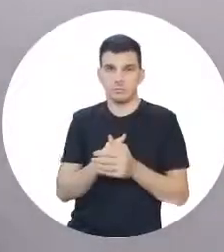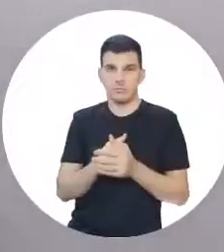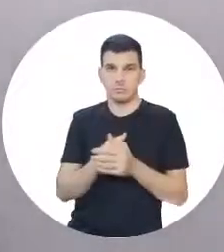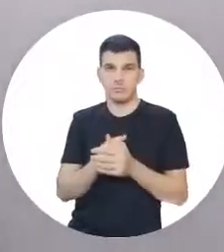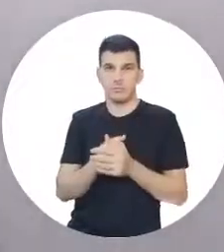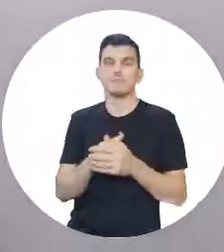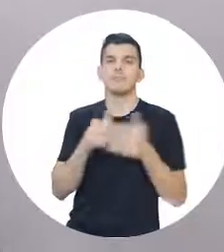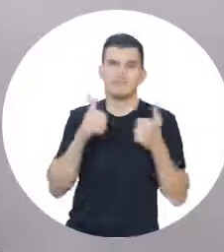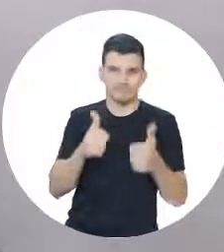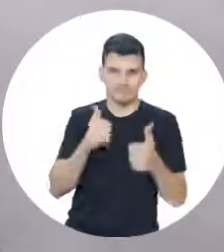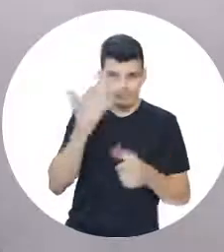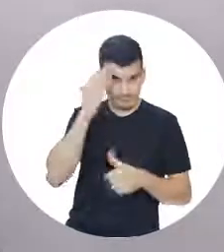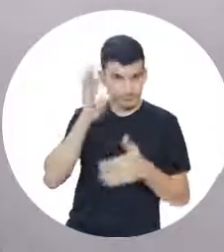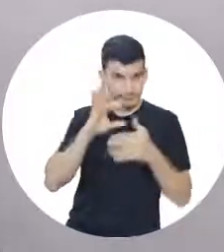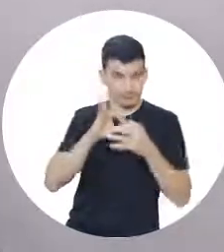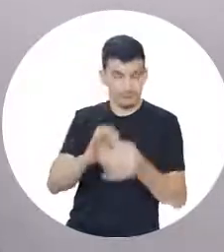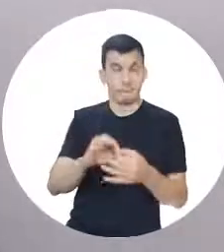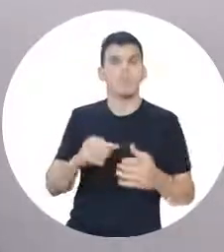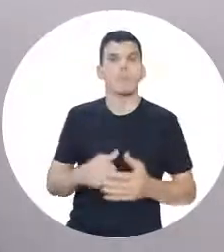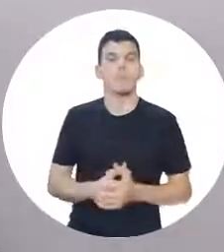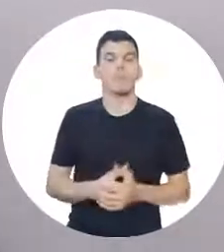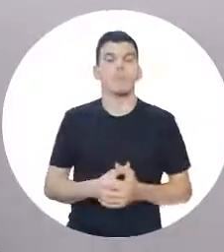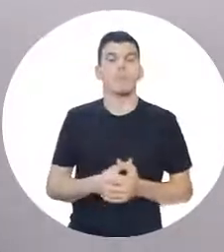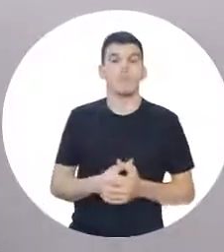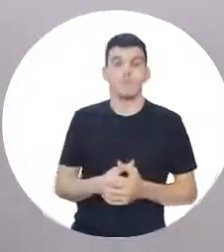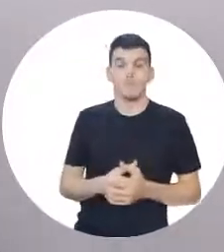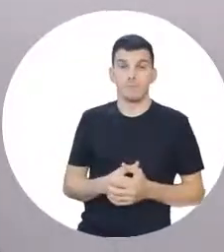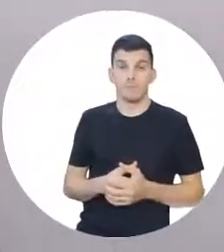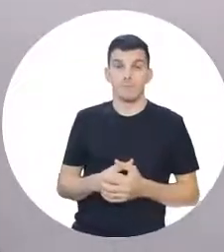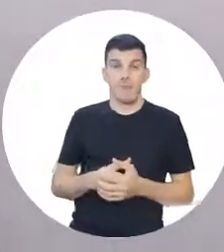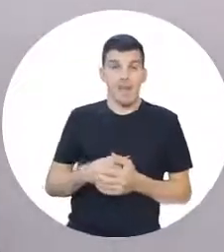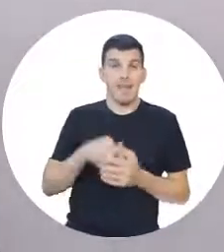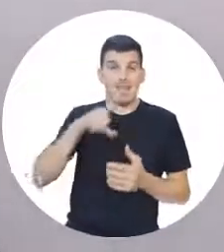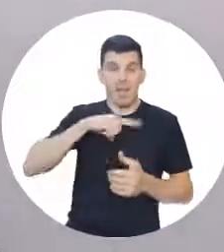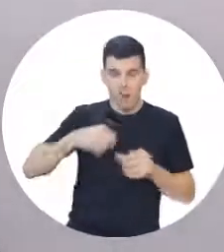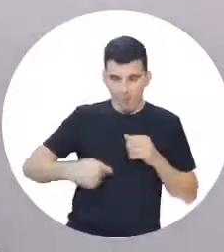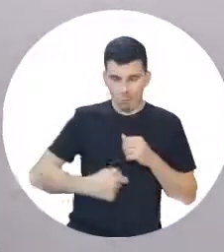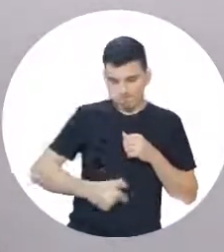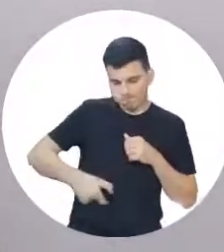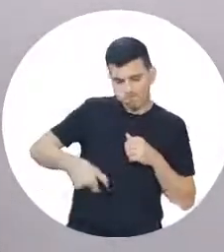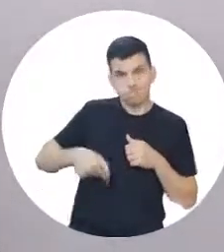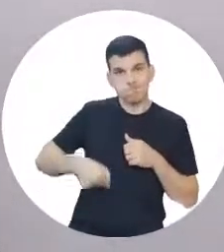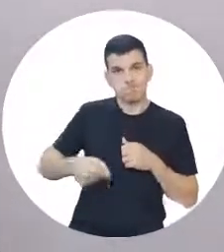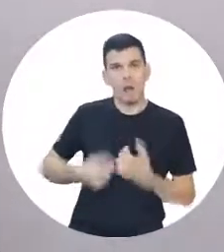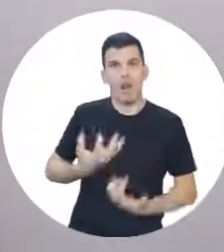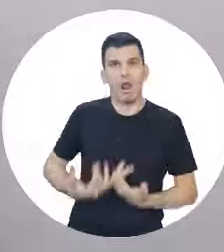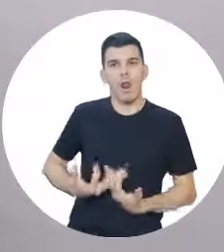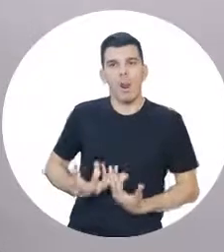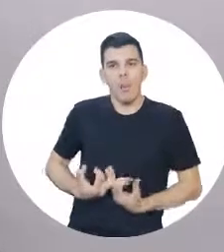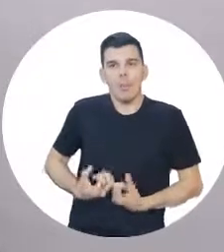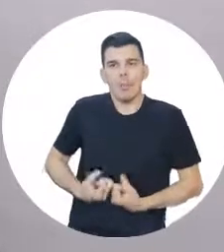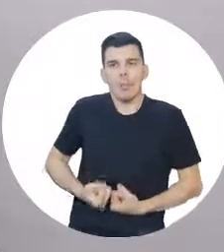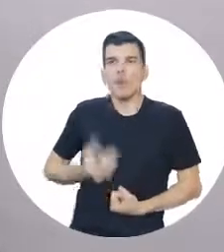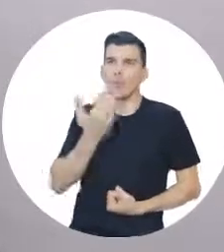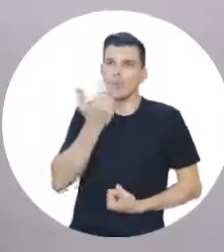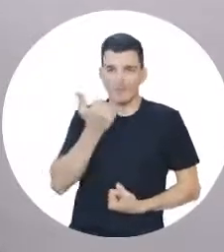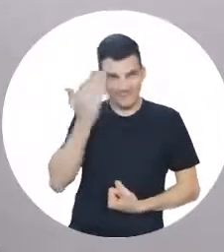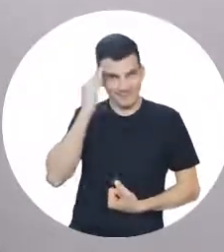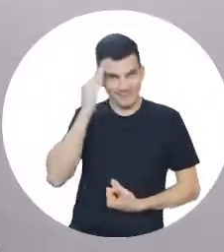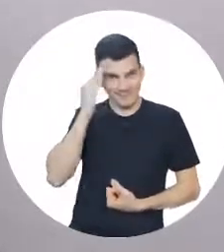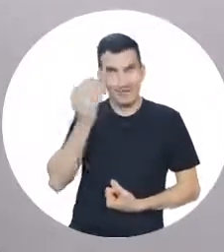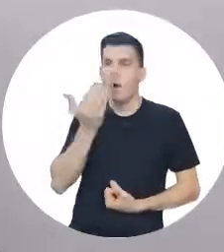Ácido clorídrico. Curiosidade é o ácido presente dentro do seu estômago. É ali que você começa,